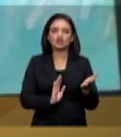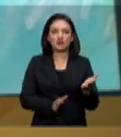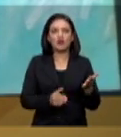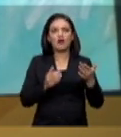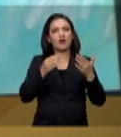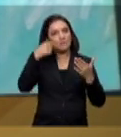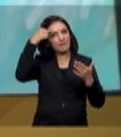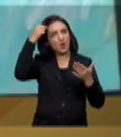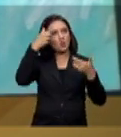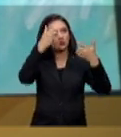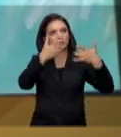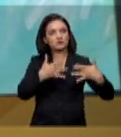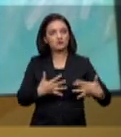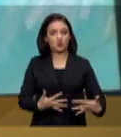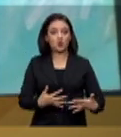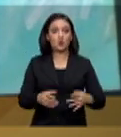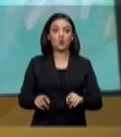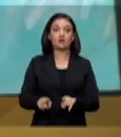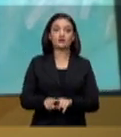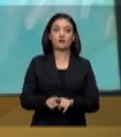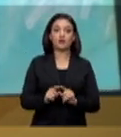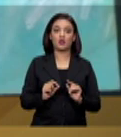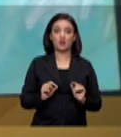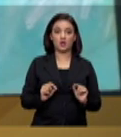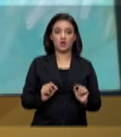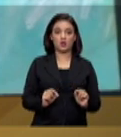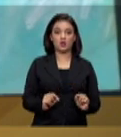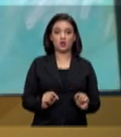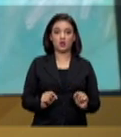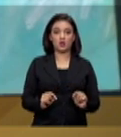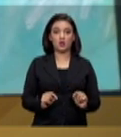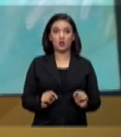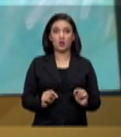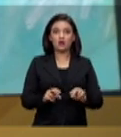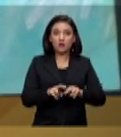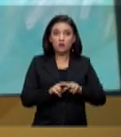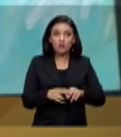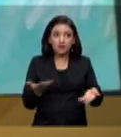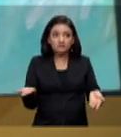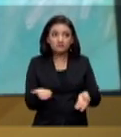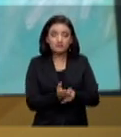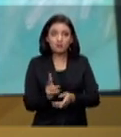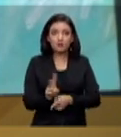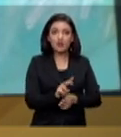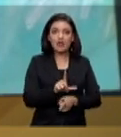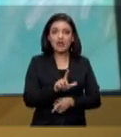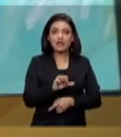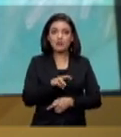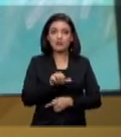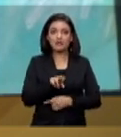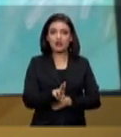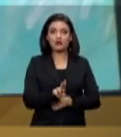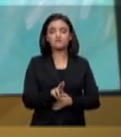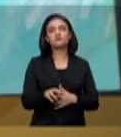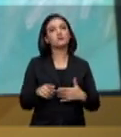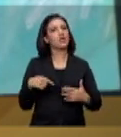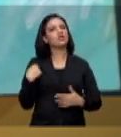relator e também da sua liminar concedida, a nossa tentação também será bastante